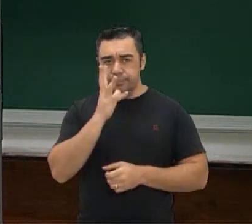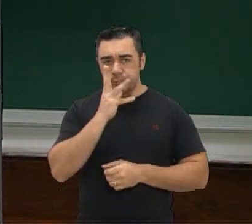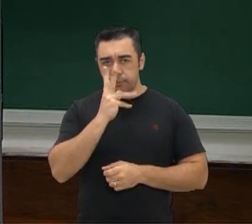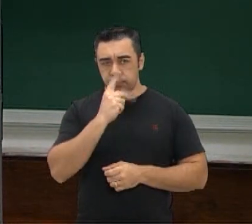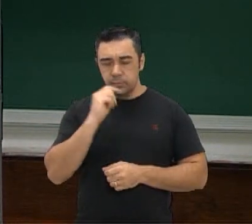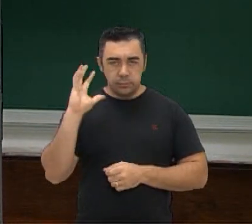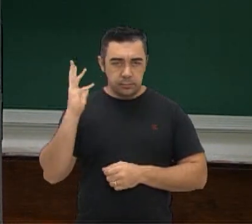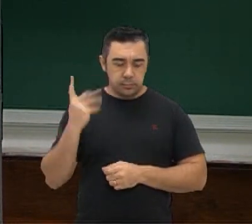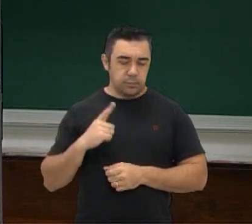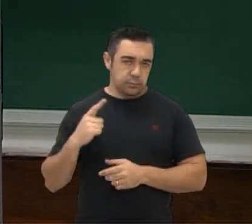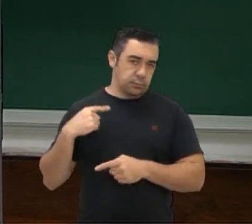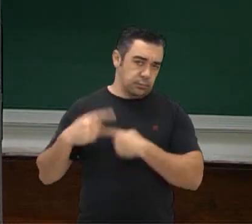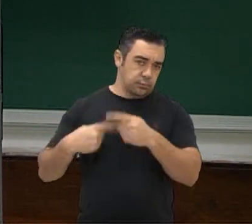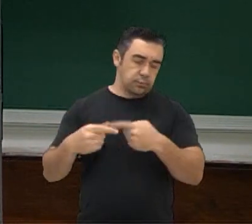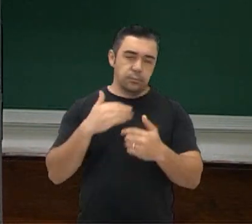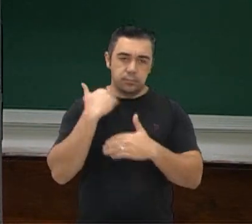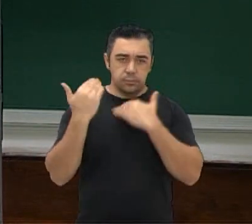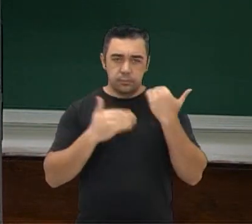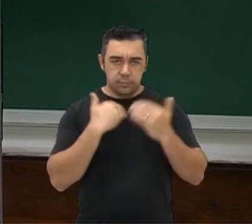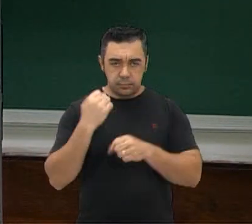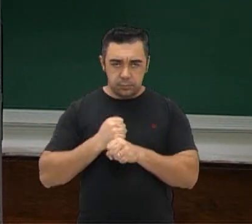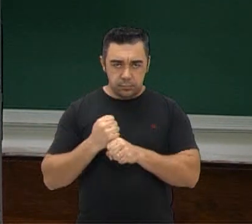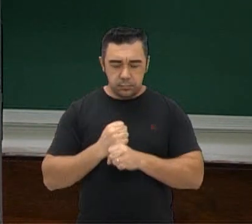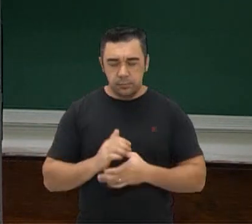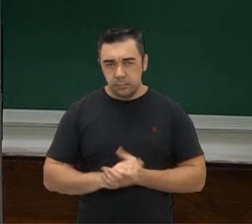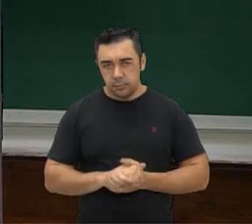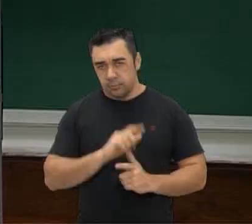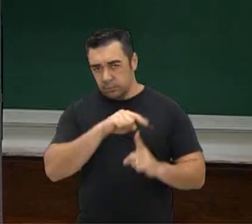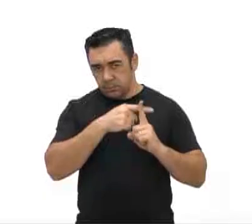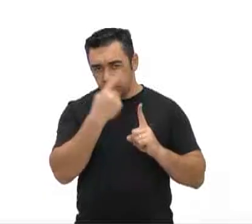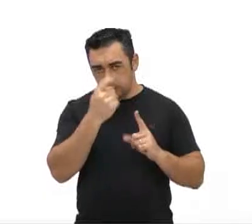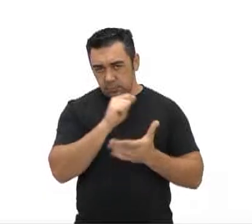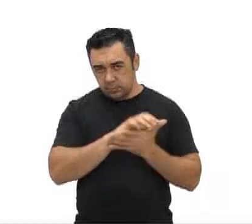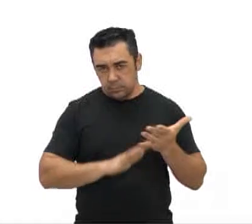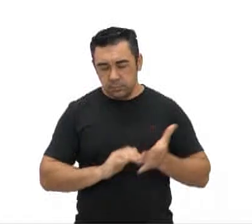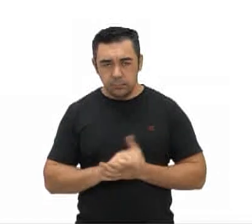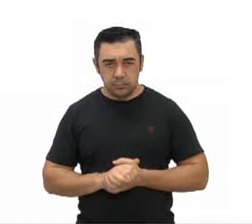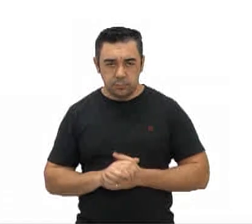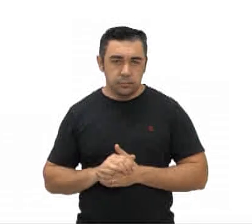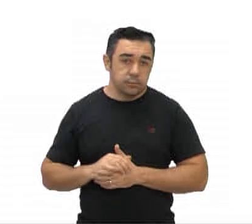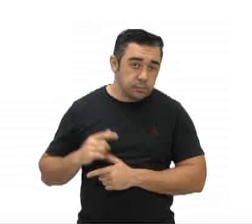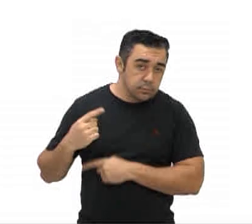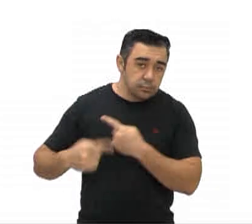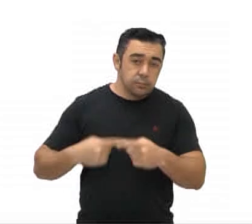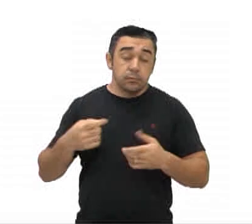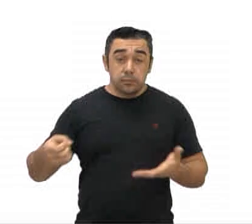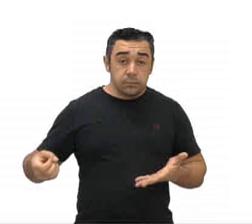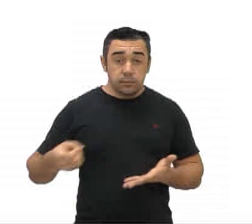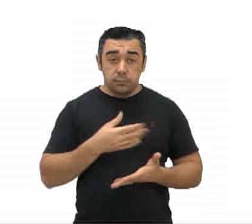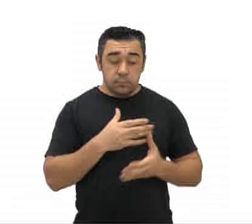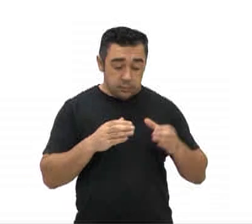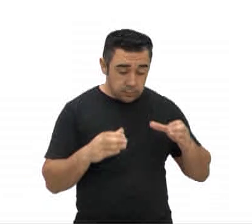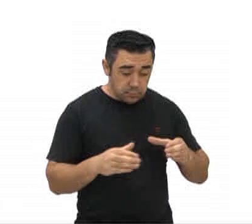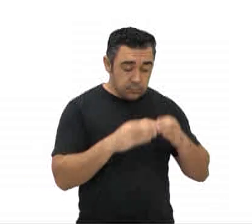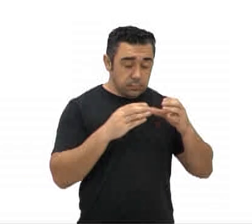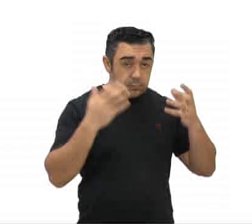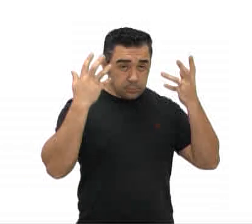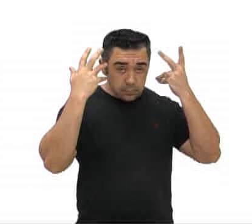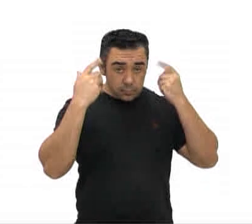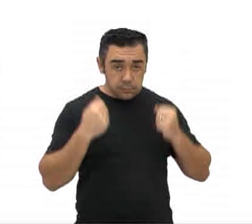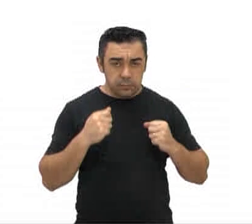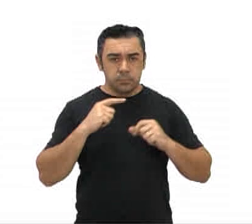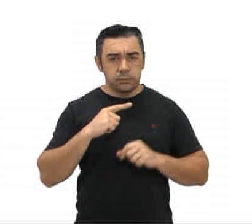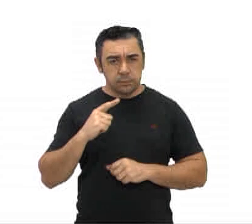vai sendo extinto ao longo do tempo, tá? Mais um exercício. O processo de formação de novas espécies é lento, repleto